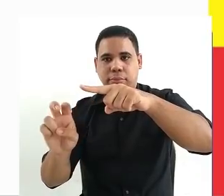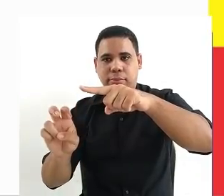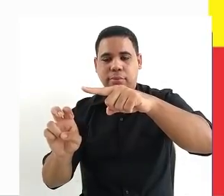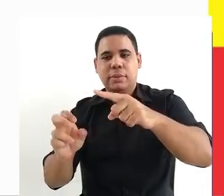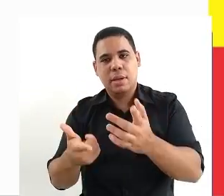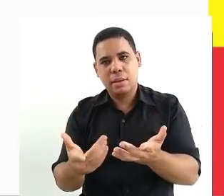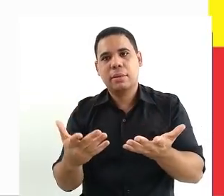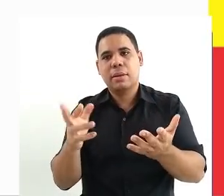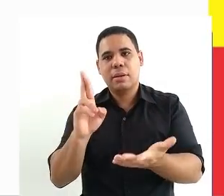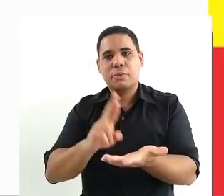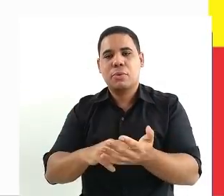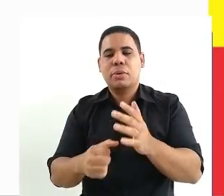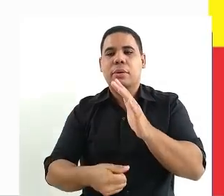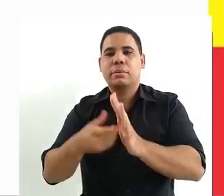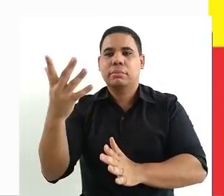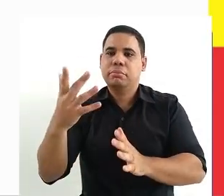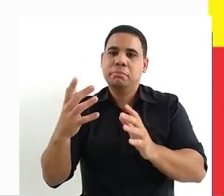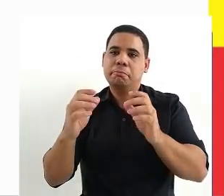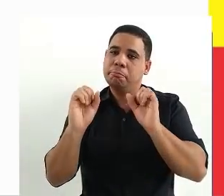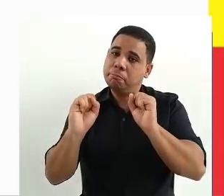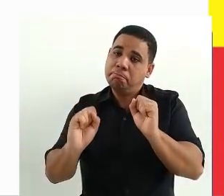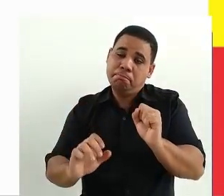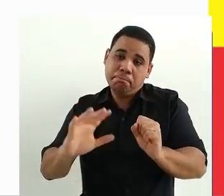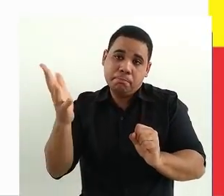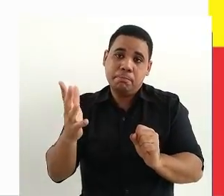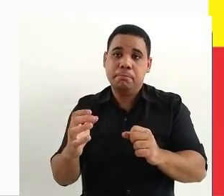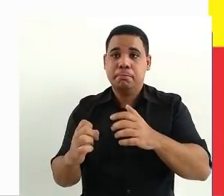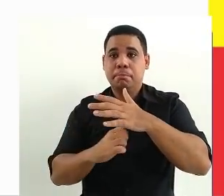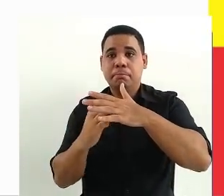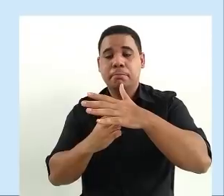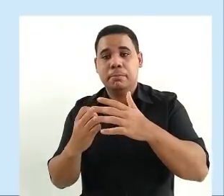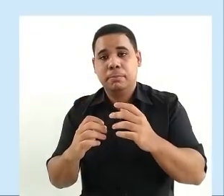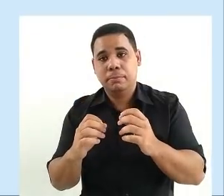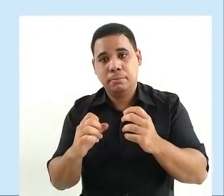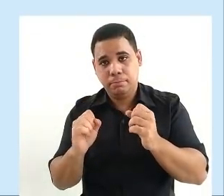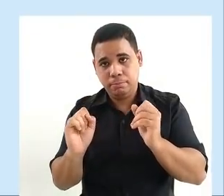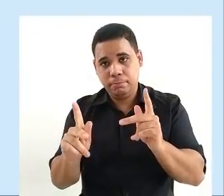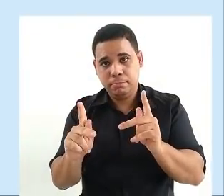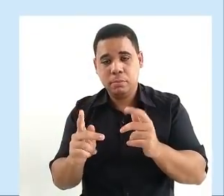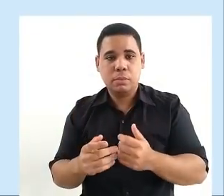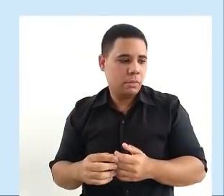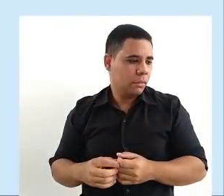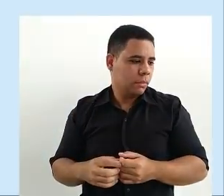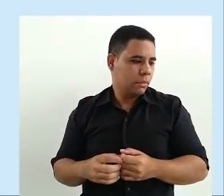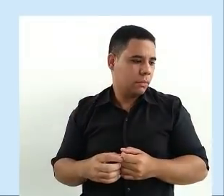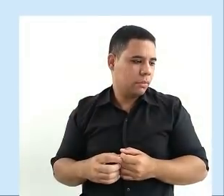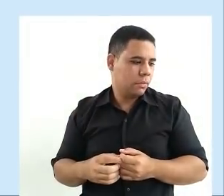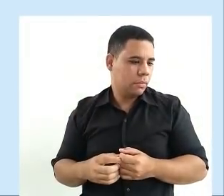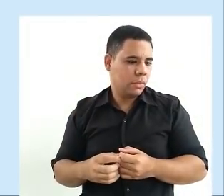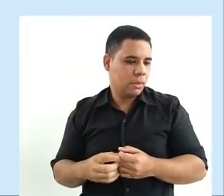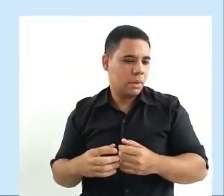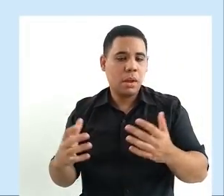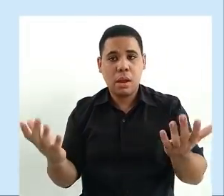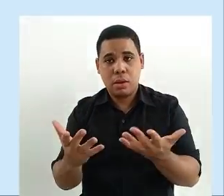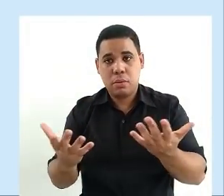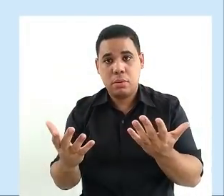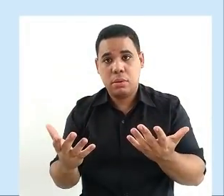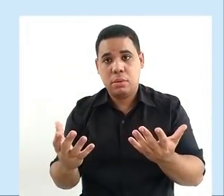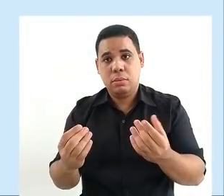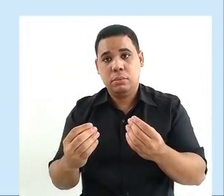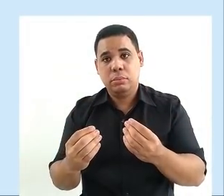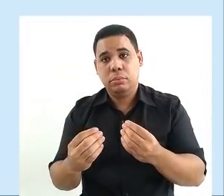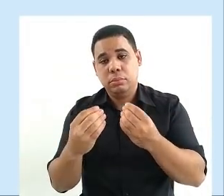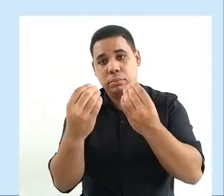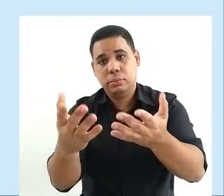por 2 e deu 8 sobre 15. Essa é a nossa probabilidade no caso dessa empresa aí, com